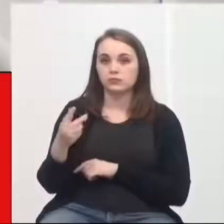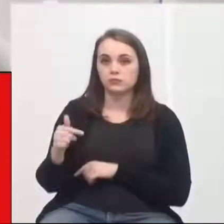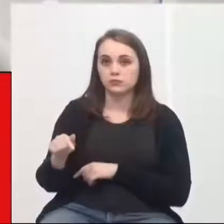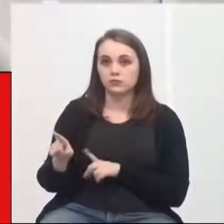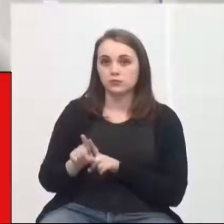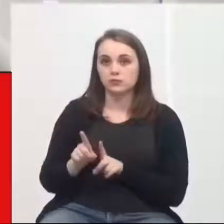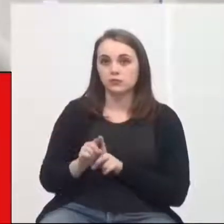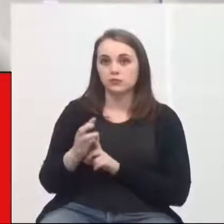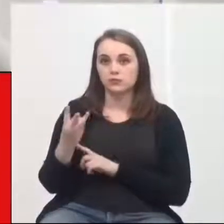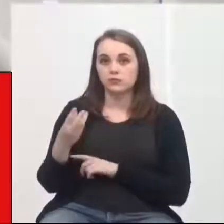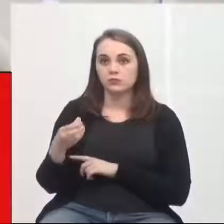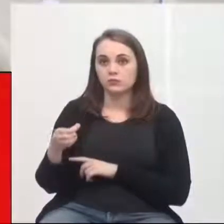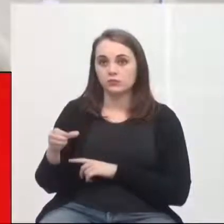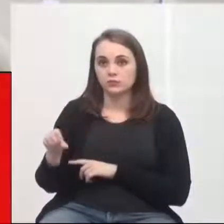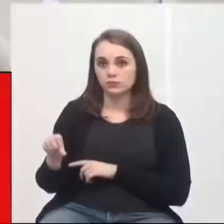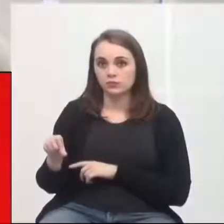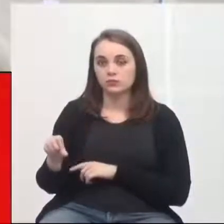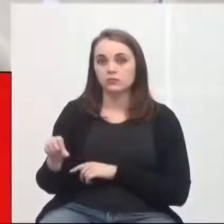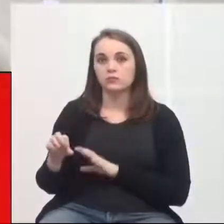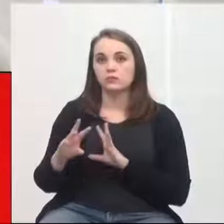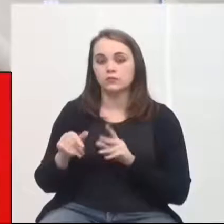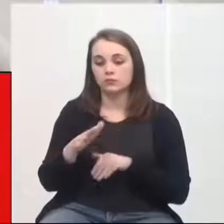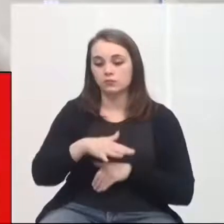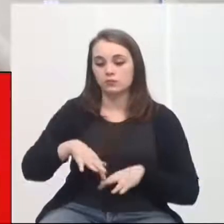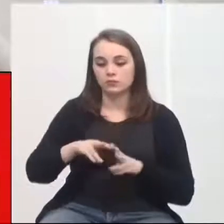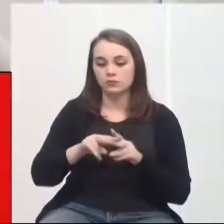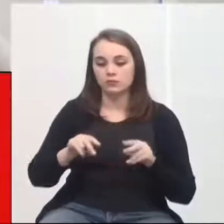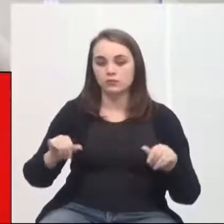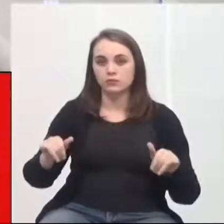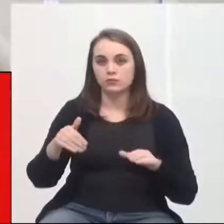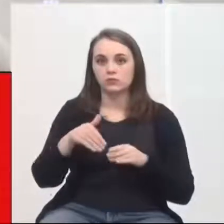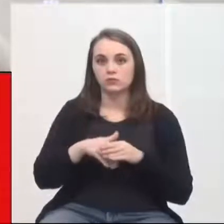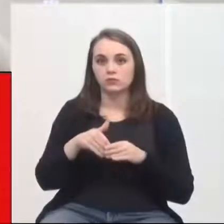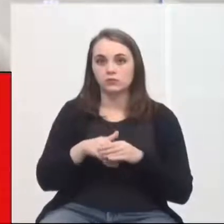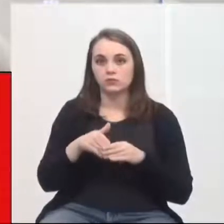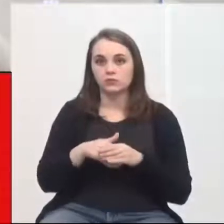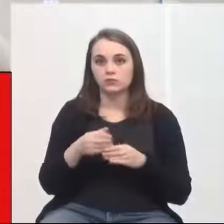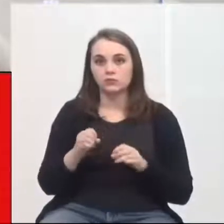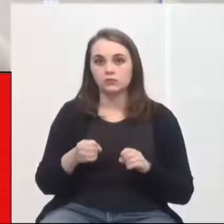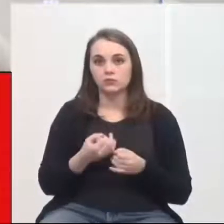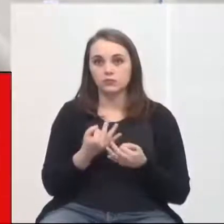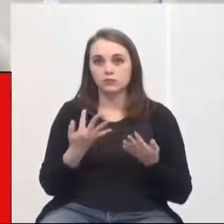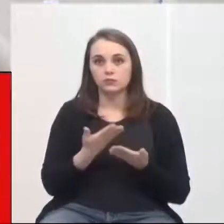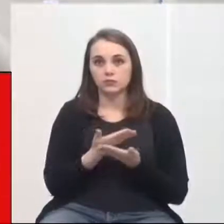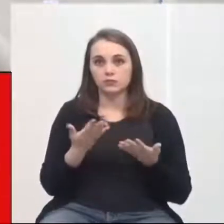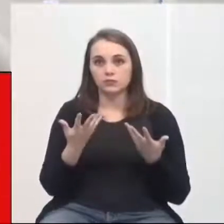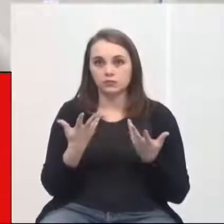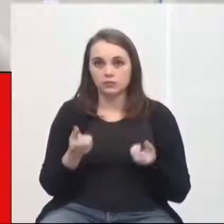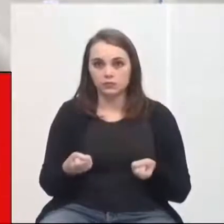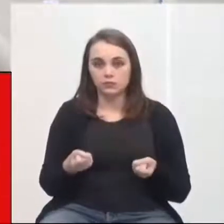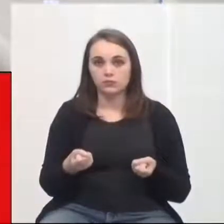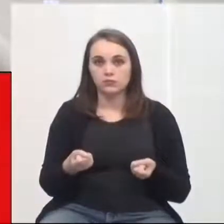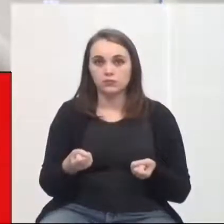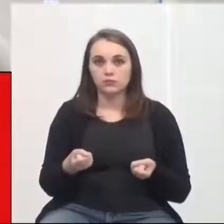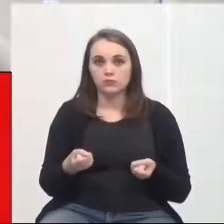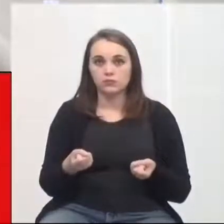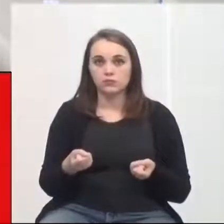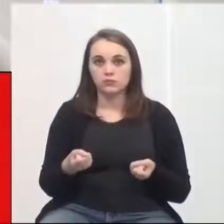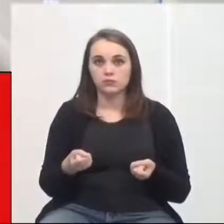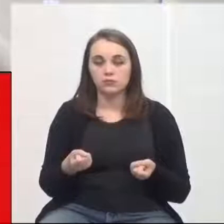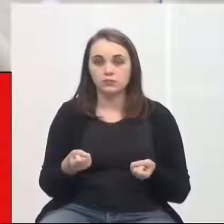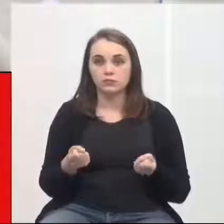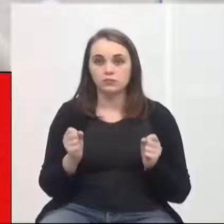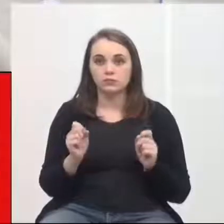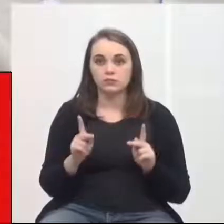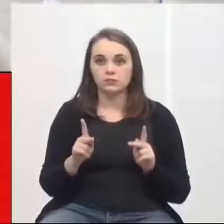39/2021, todos relacionados no zoneamento do solo, em votação simbólica, maioria simples, a hora que entrar em votação. Tá ok? Então, para